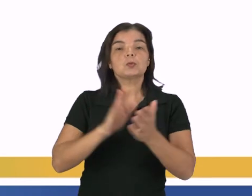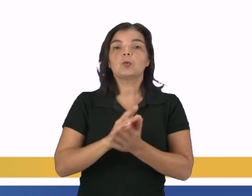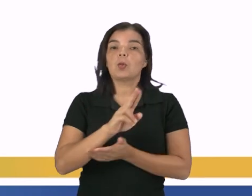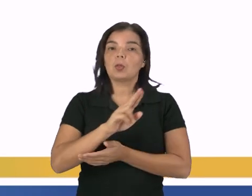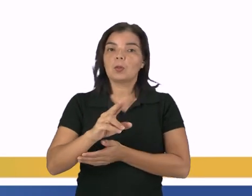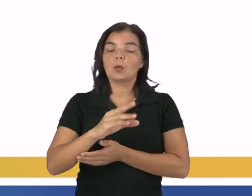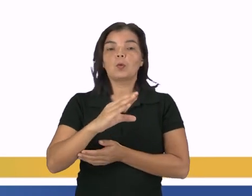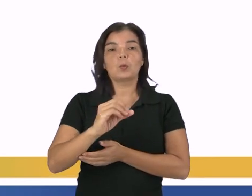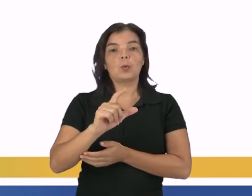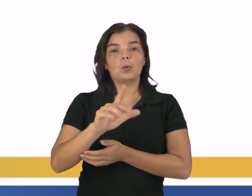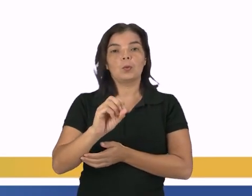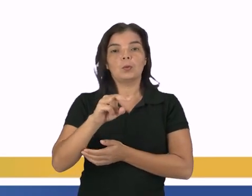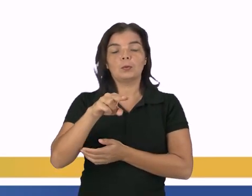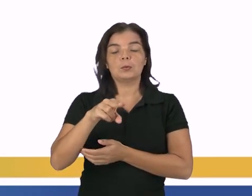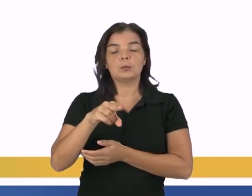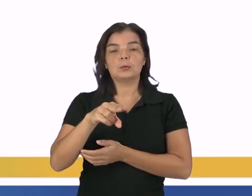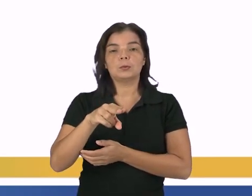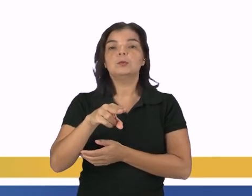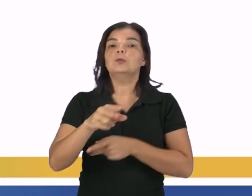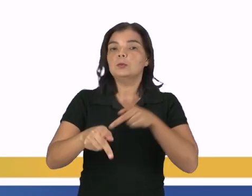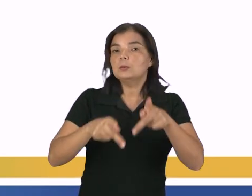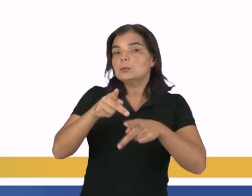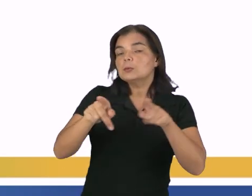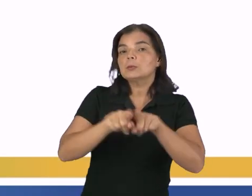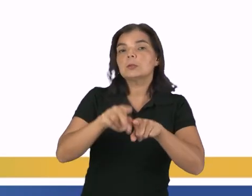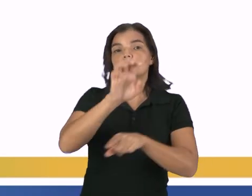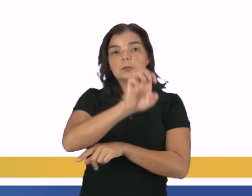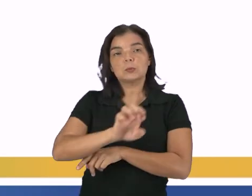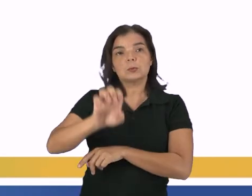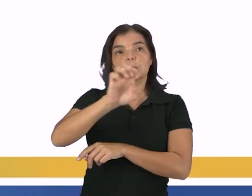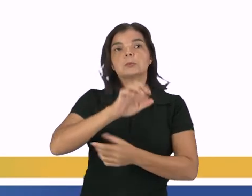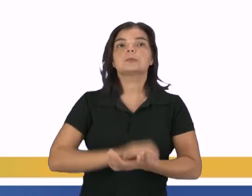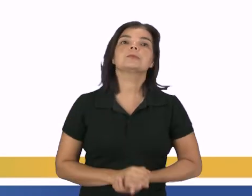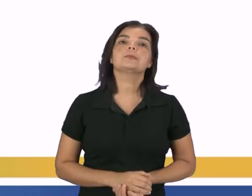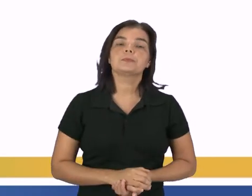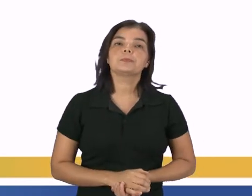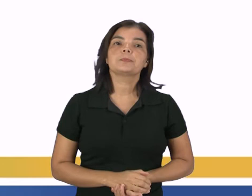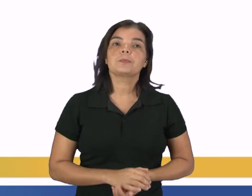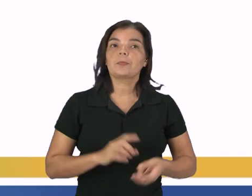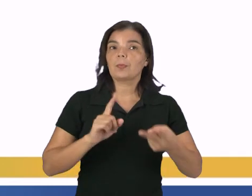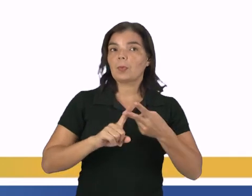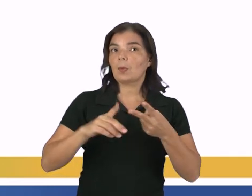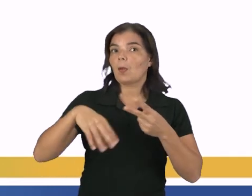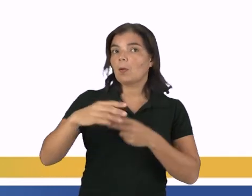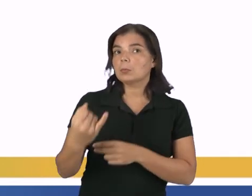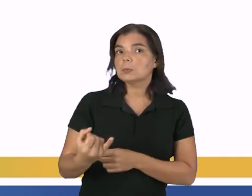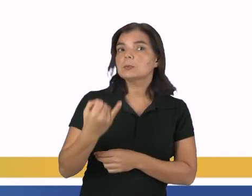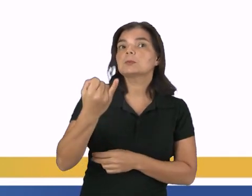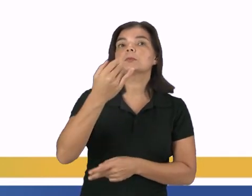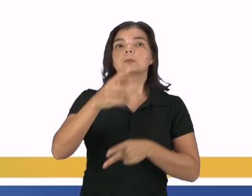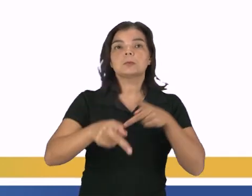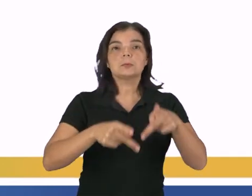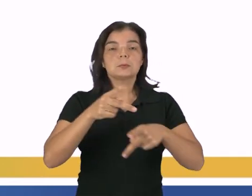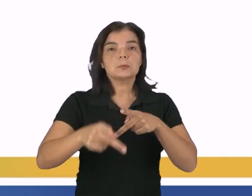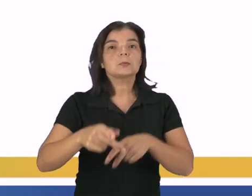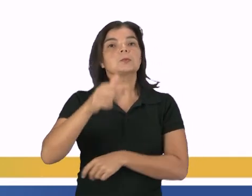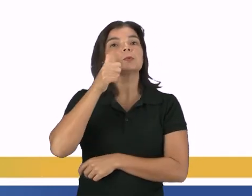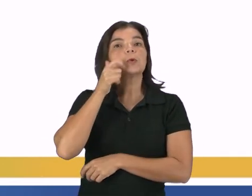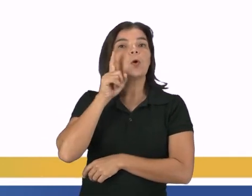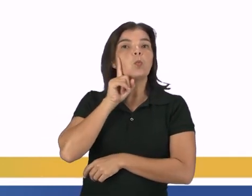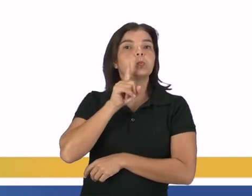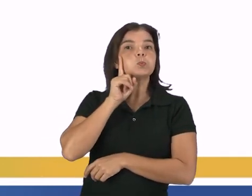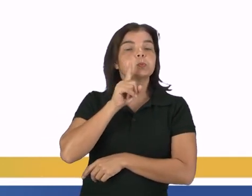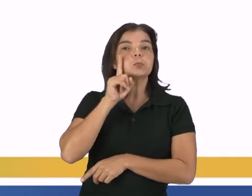chamada colonização dos europeus, certo? Segunda alternativa, as mais importantes